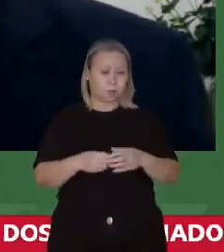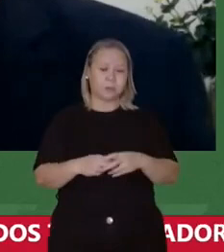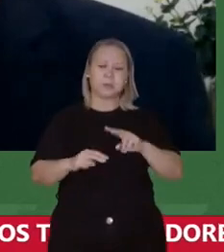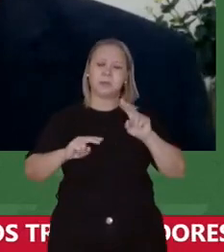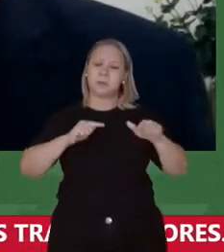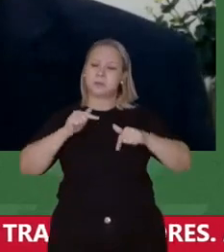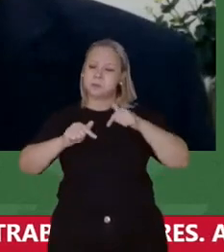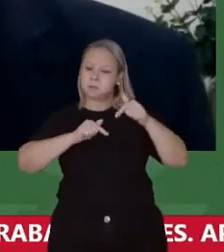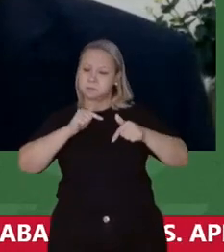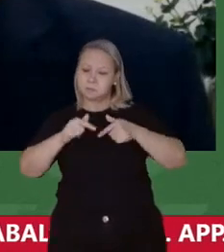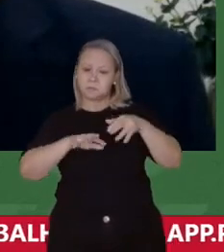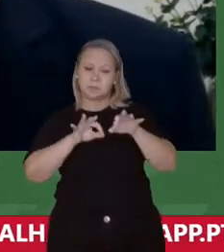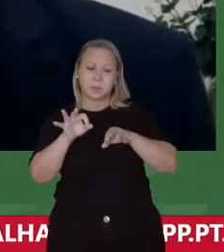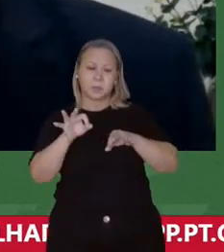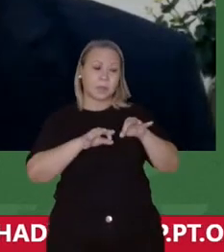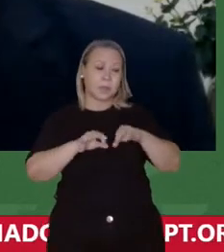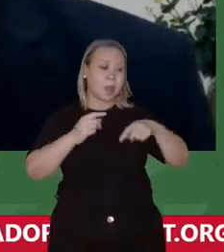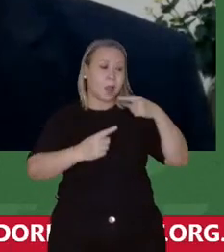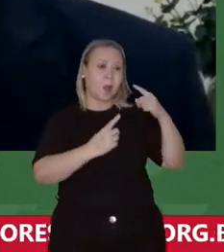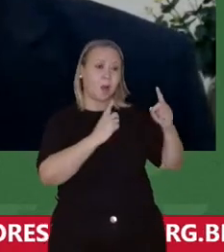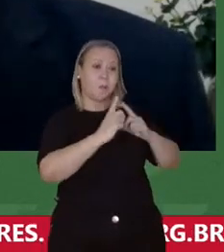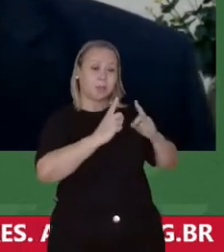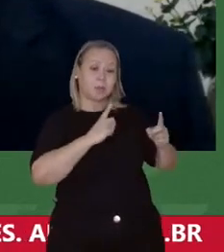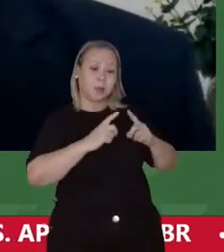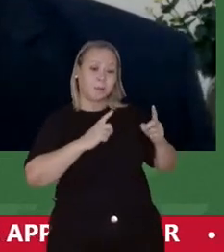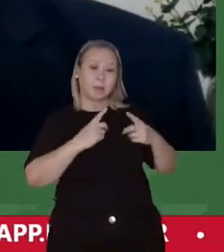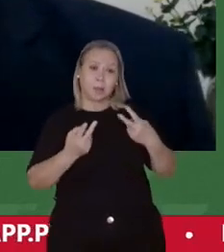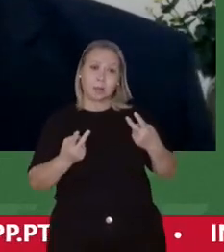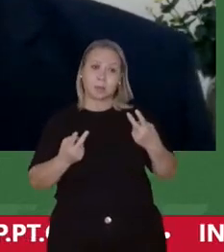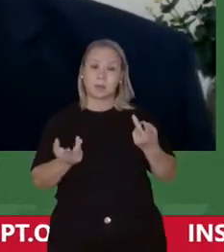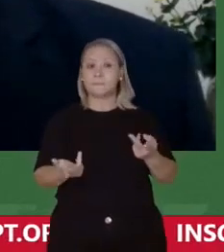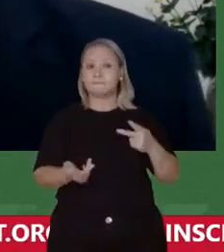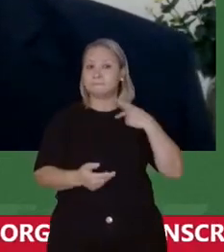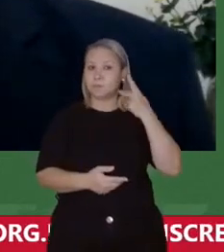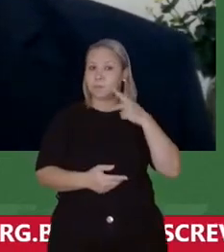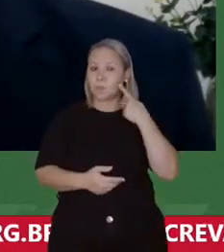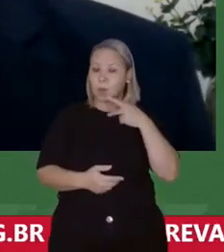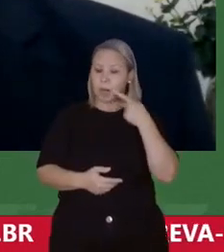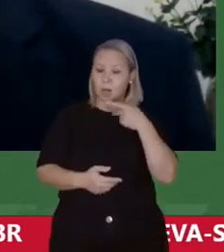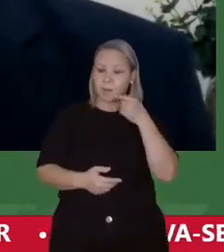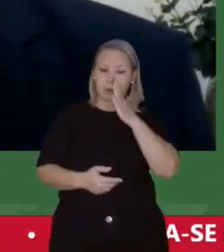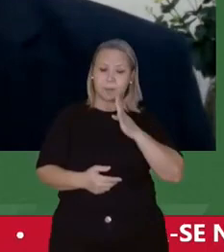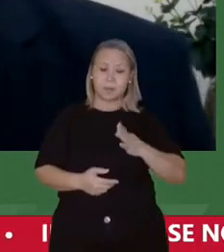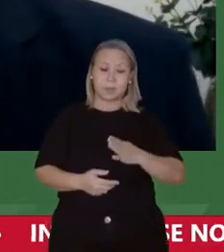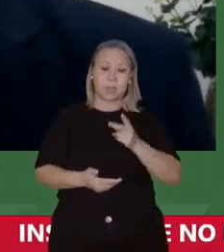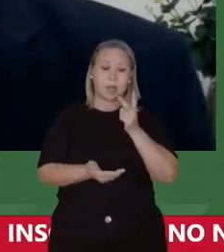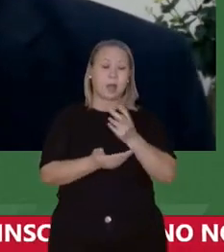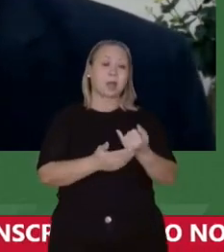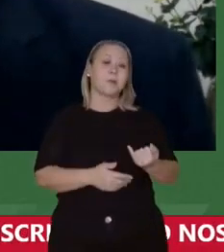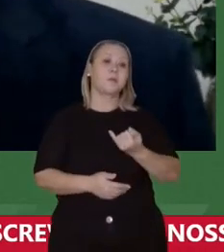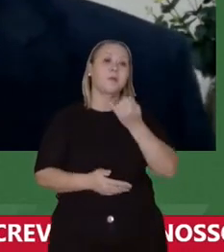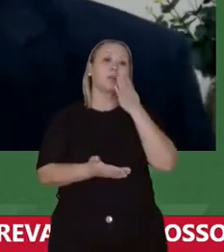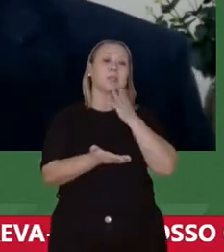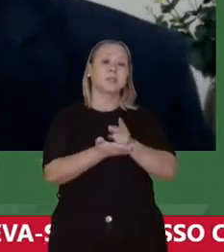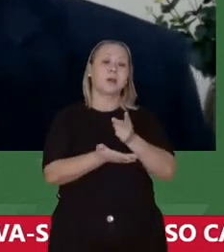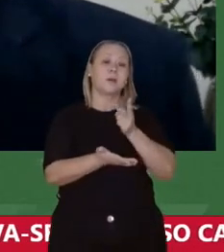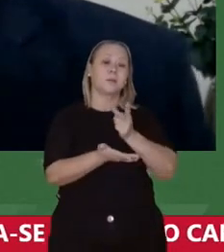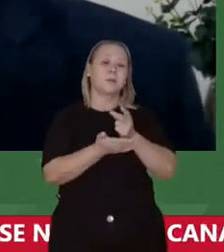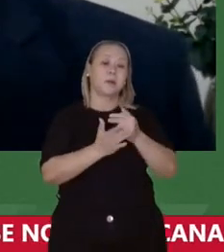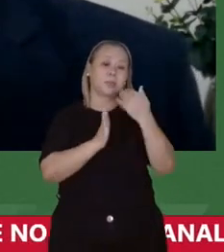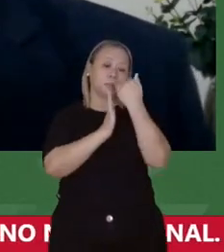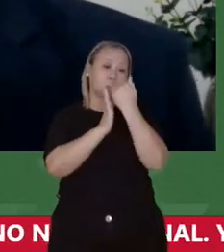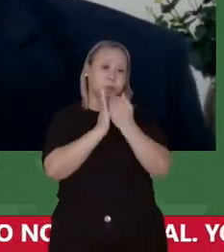trabalhando para debater com o Parlamento brasileiro a importância da permanência desse programa